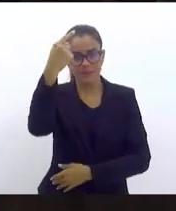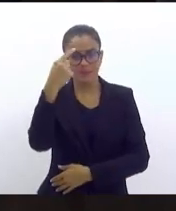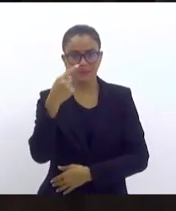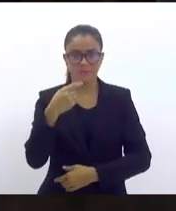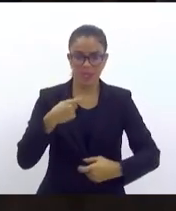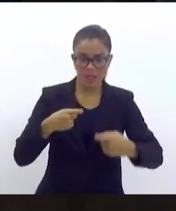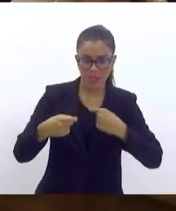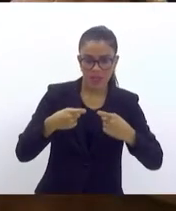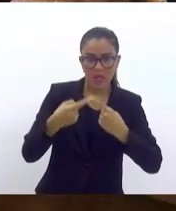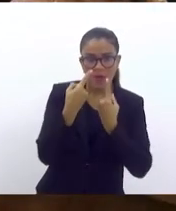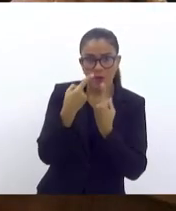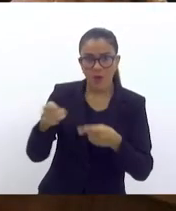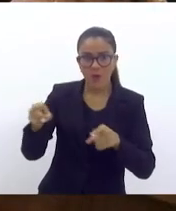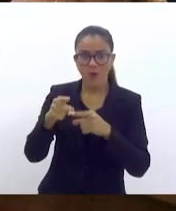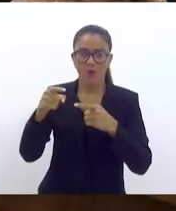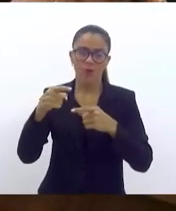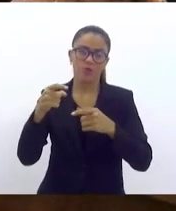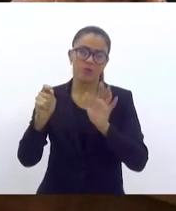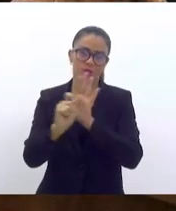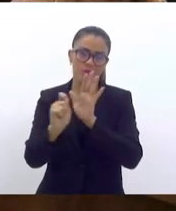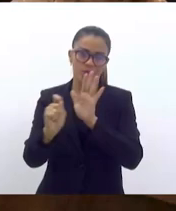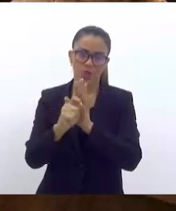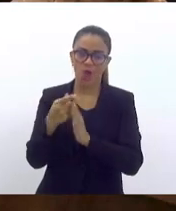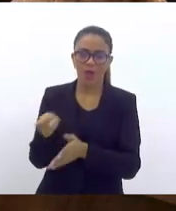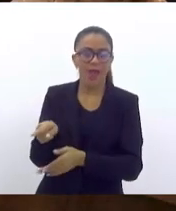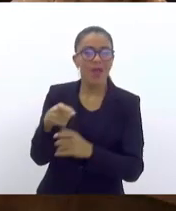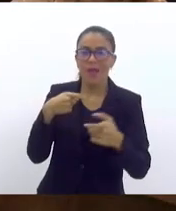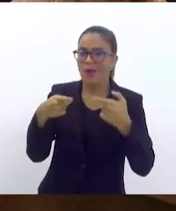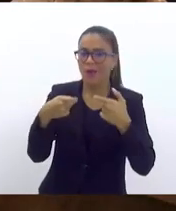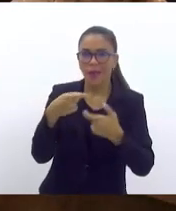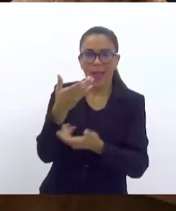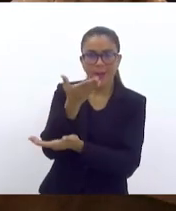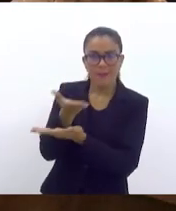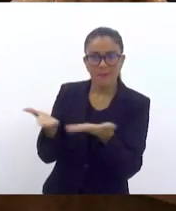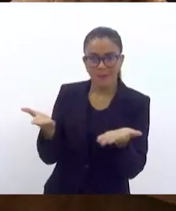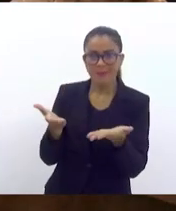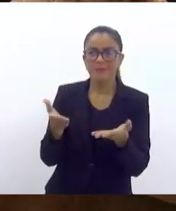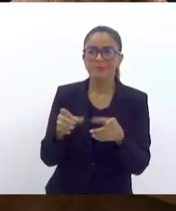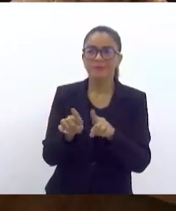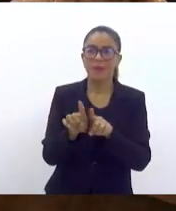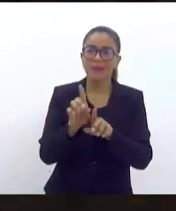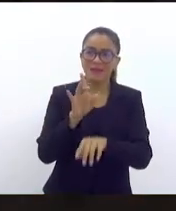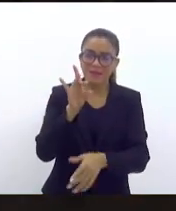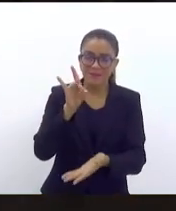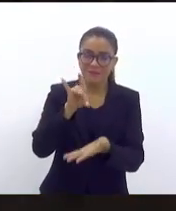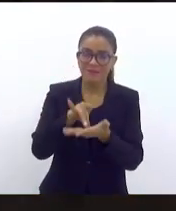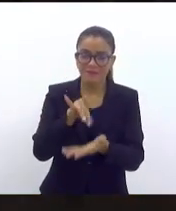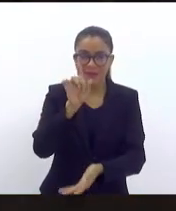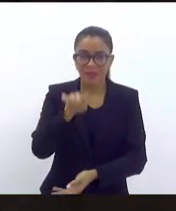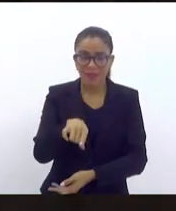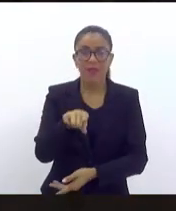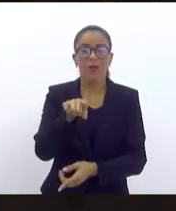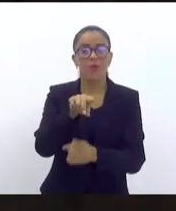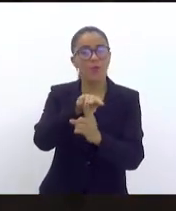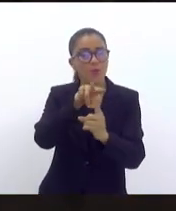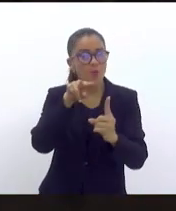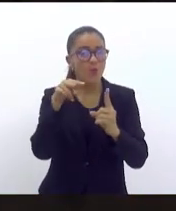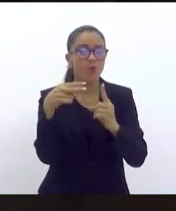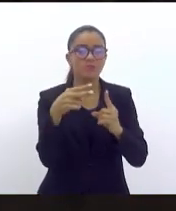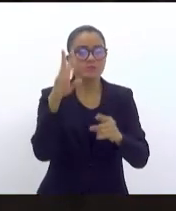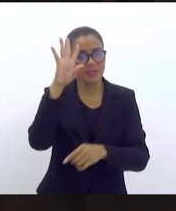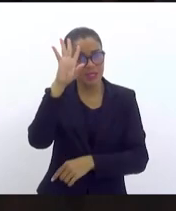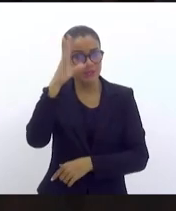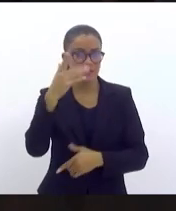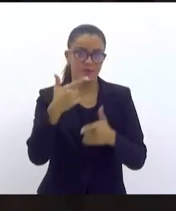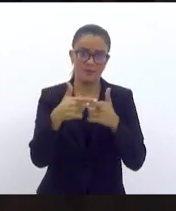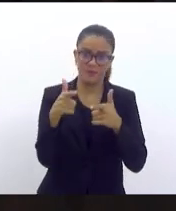contra as drogas é uma guerra fracassada e é uma guerra que gera problemas quando na verdade é uma guerra que Visa solucionar